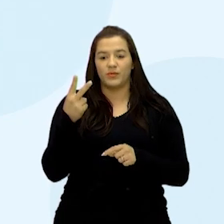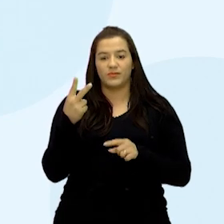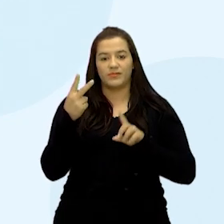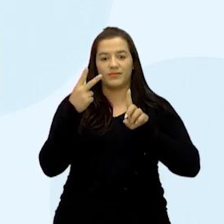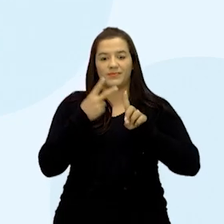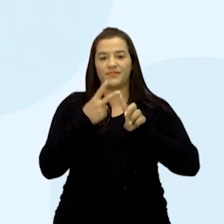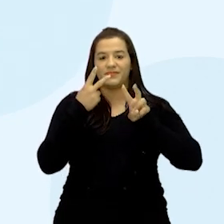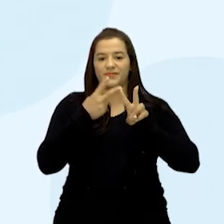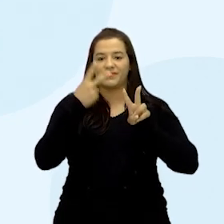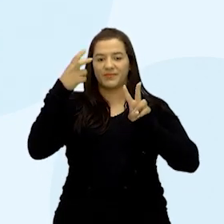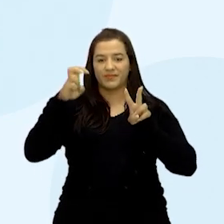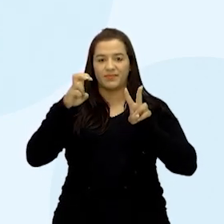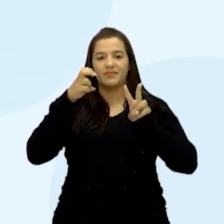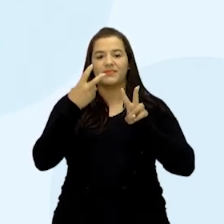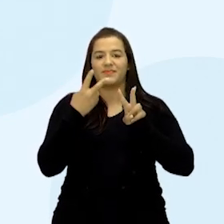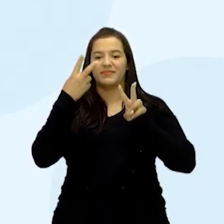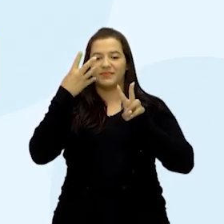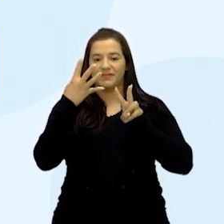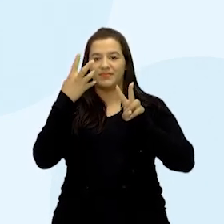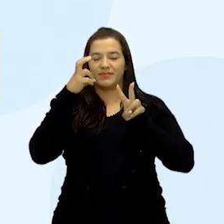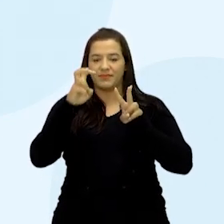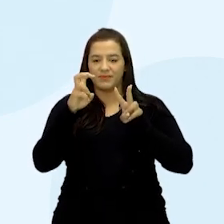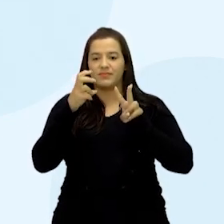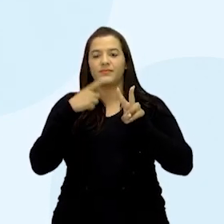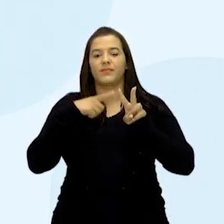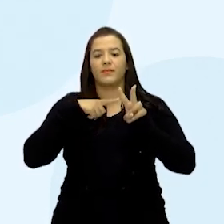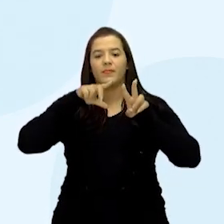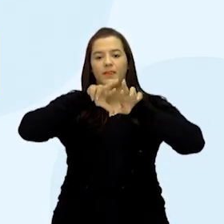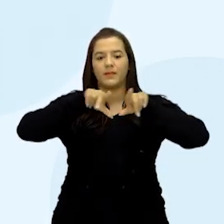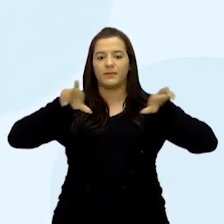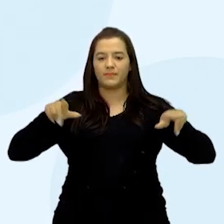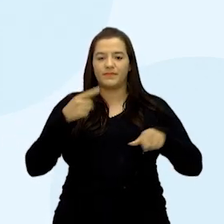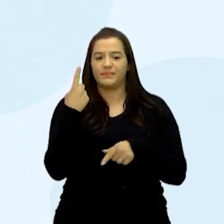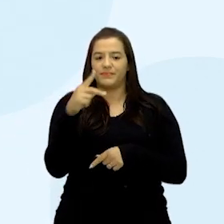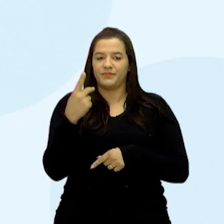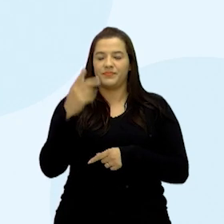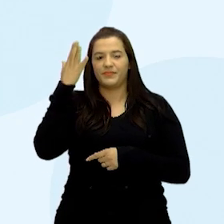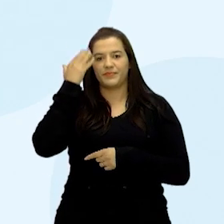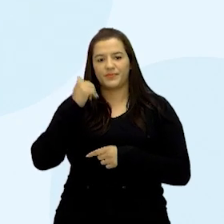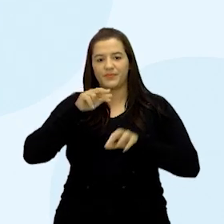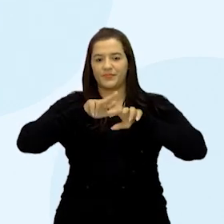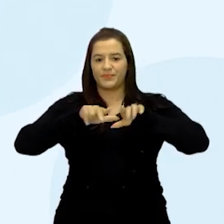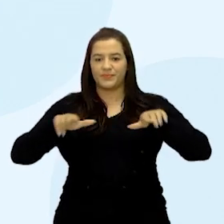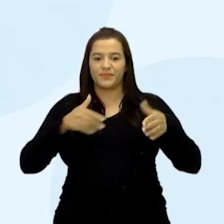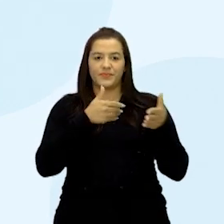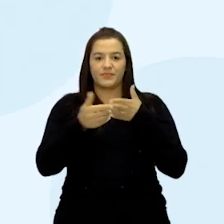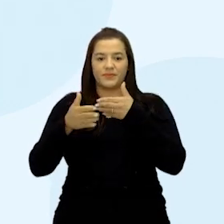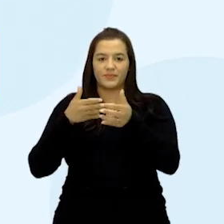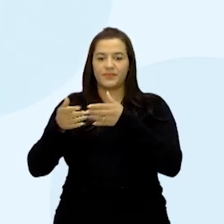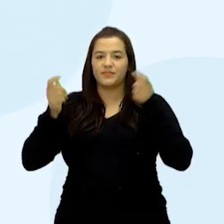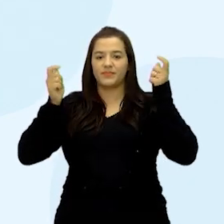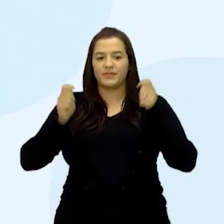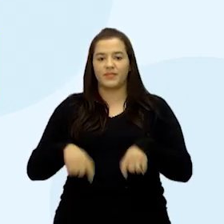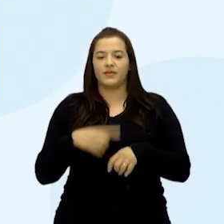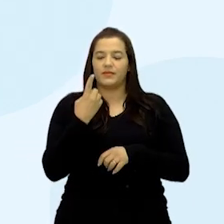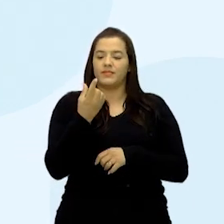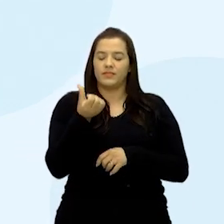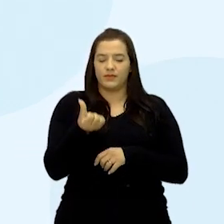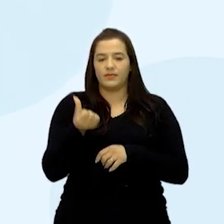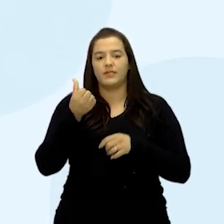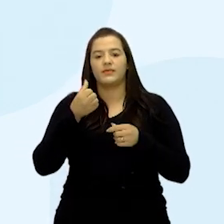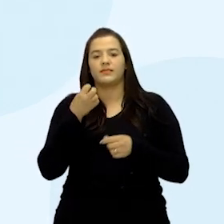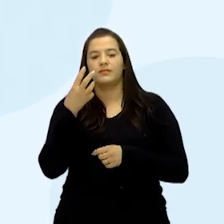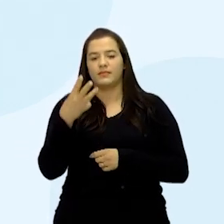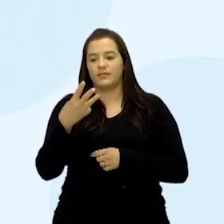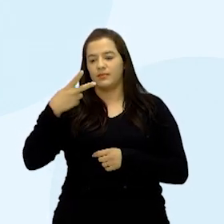elevado ao quadrado, 4, né? 2 ao cubo, né? Daria para você saber qualquer uma, né? Dessa aqui, 2 à quarta é 16 e assim vai.